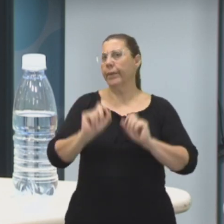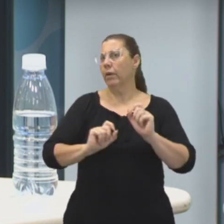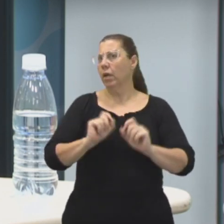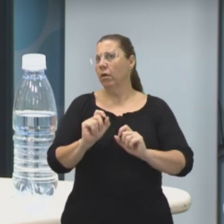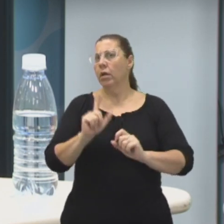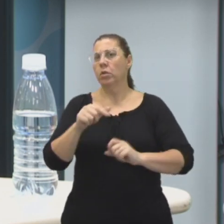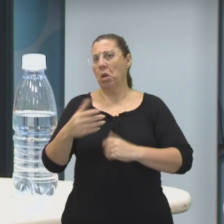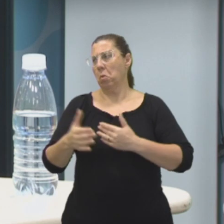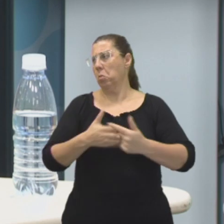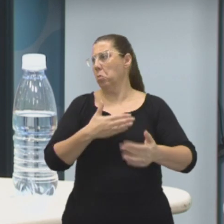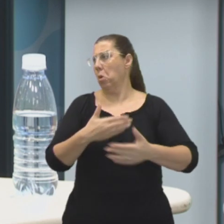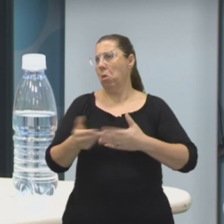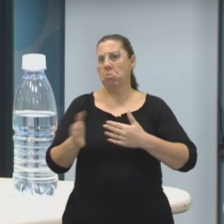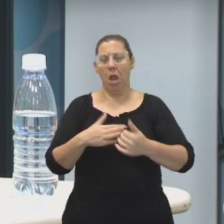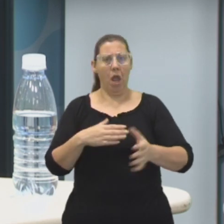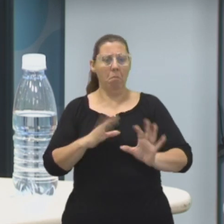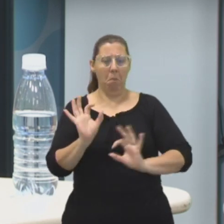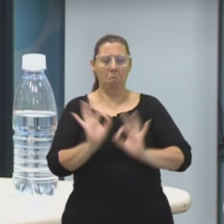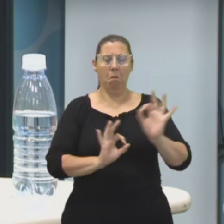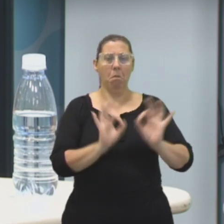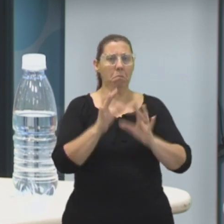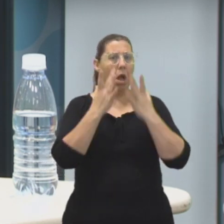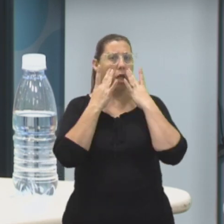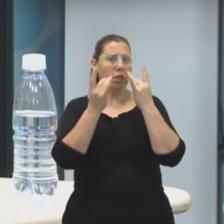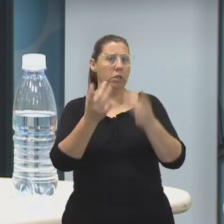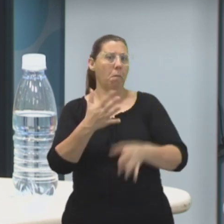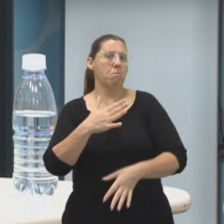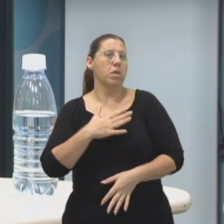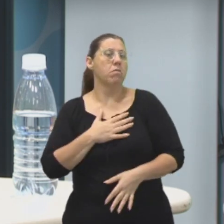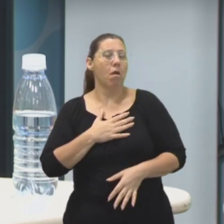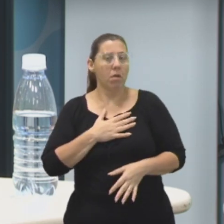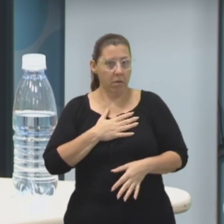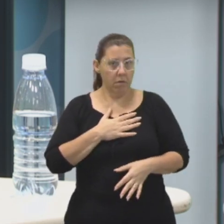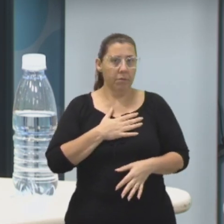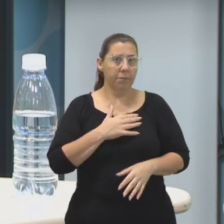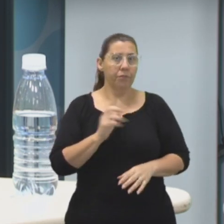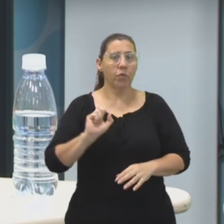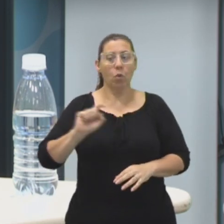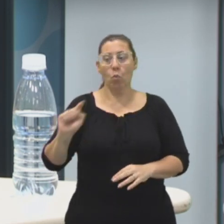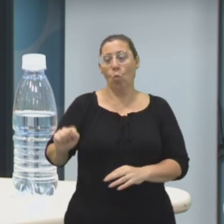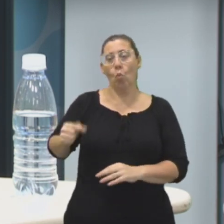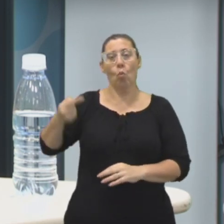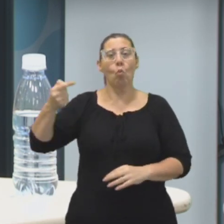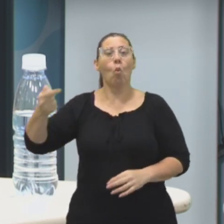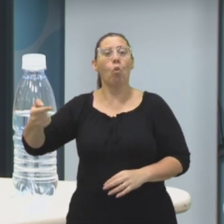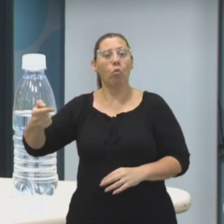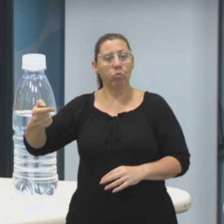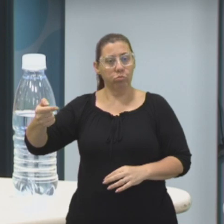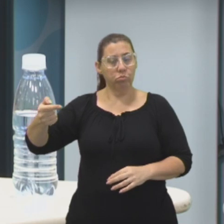é qualquer produção que me chame a atenção ou